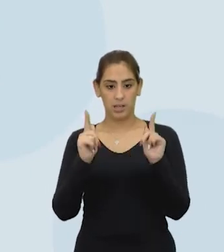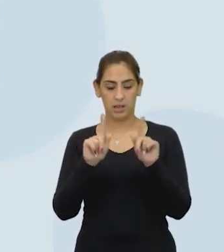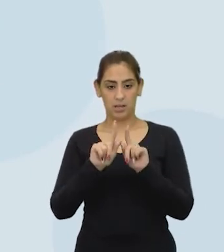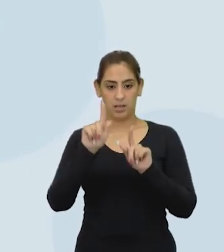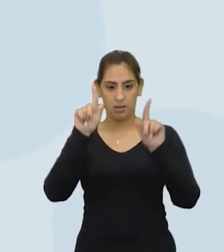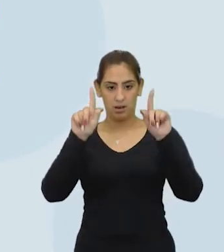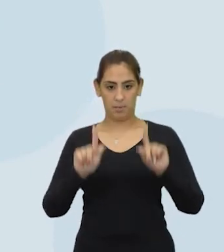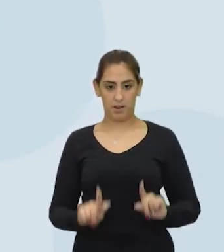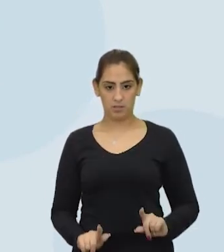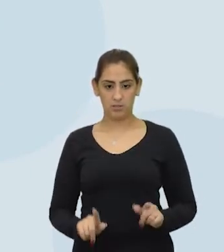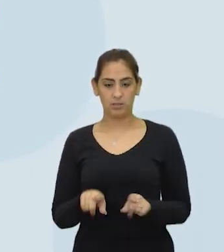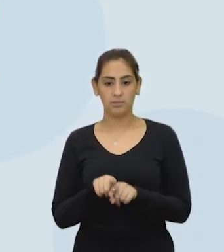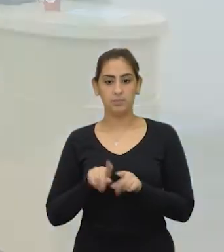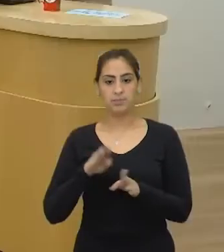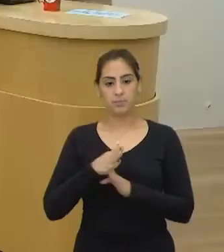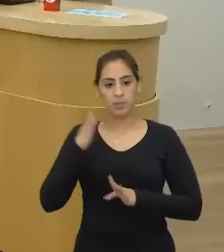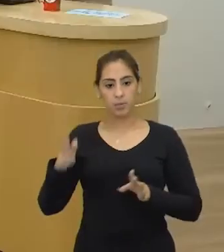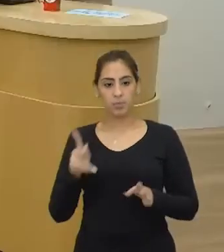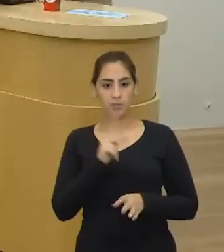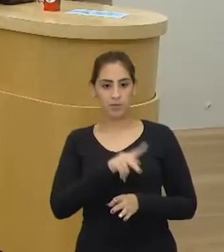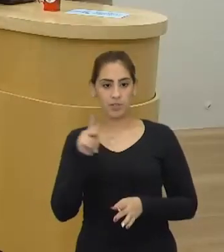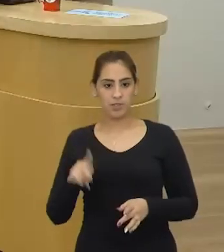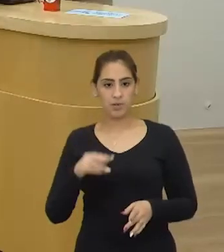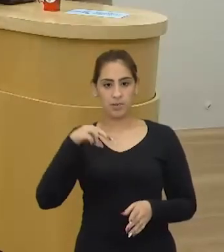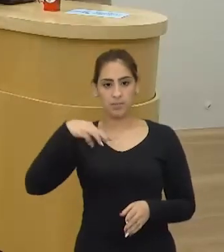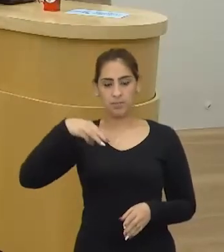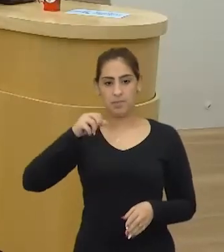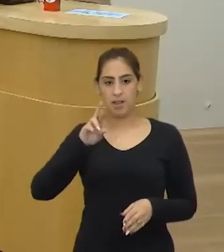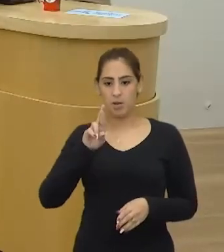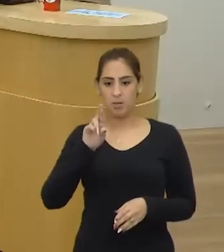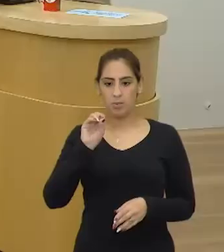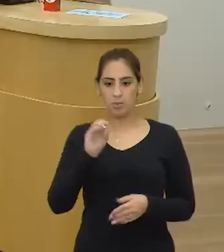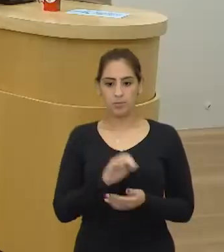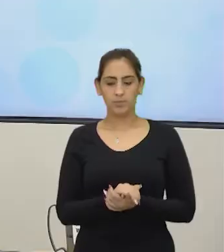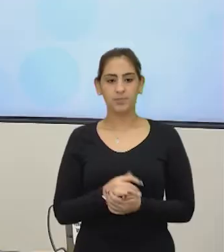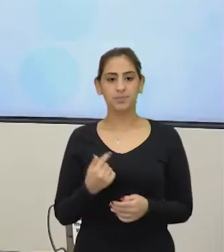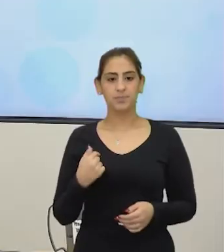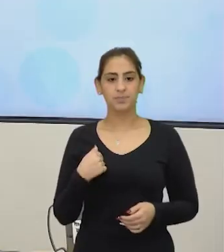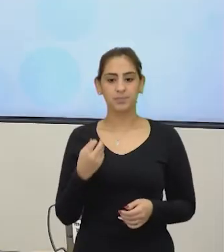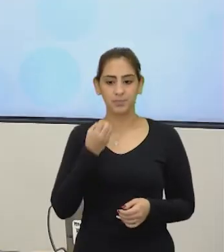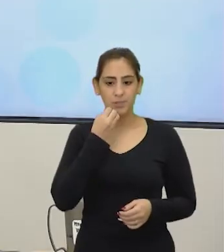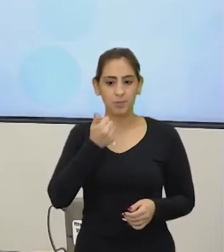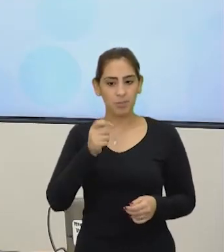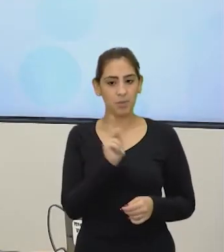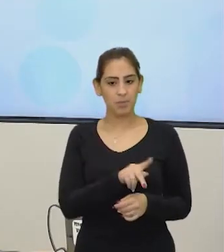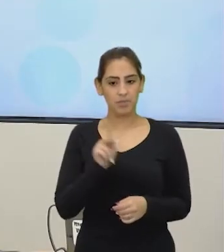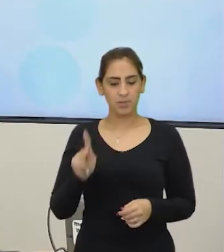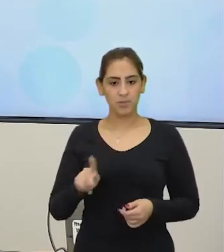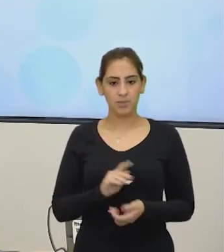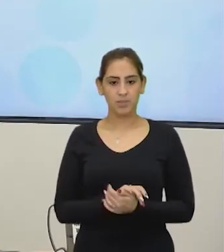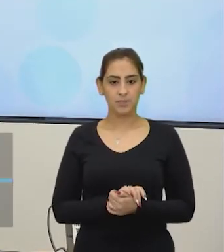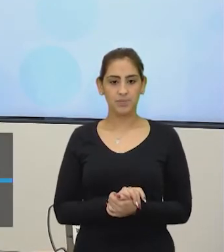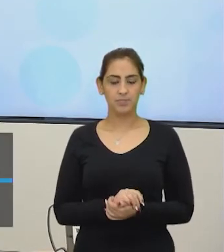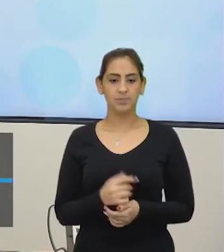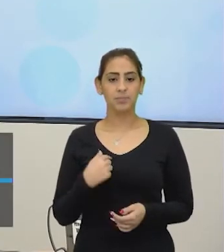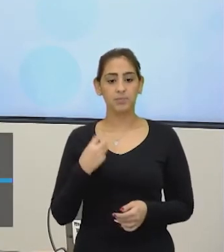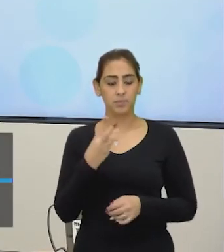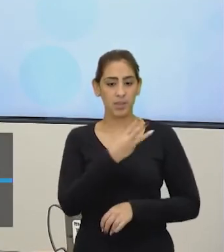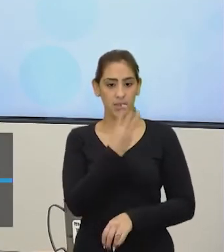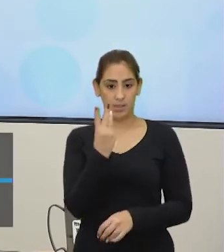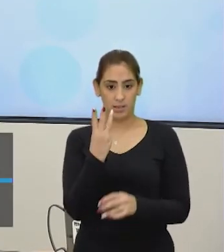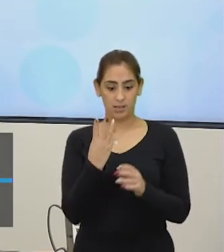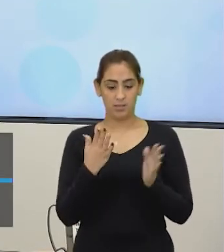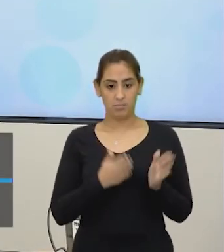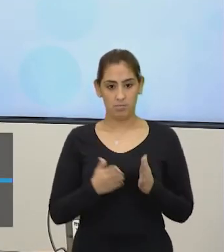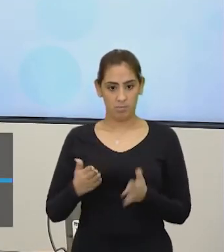aqui ao meu lado está o professor Mauro Farias. Tudo bem, professor? Estou aqui ao seu lado. Tudo bem, professora Silene? Hoje nós estamos na terceira aula, sequência